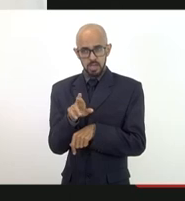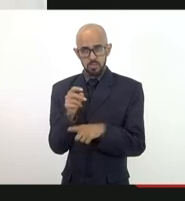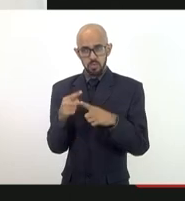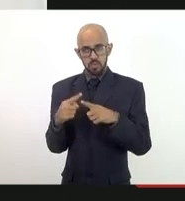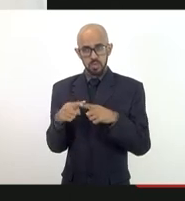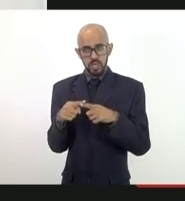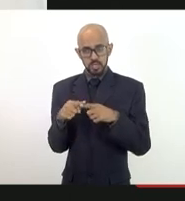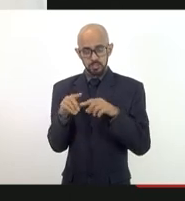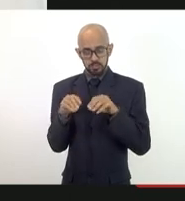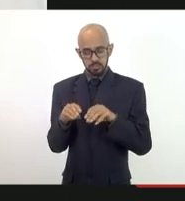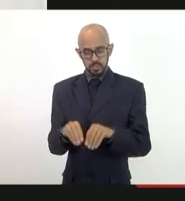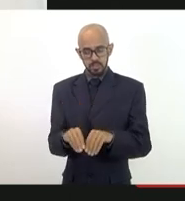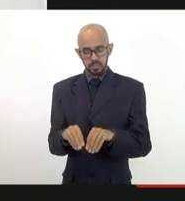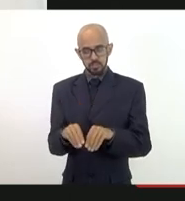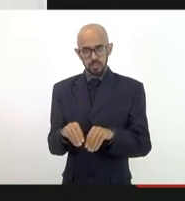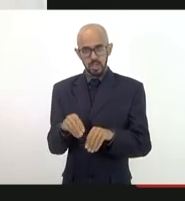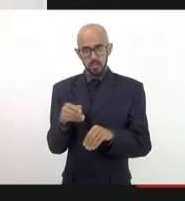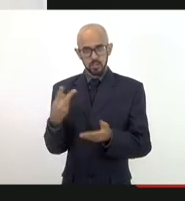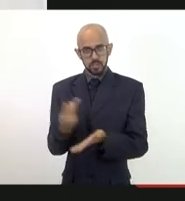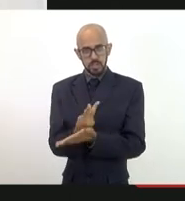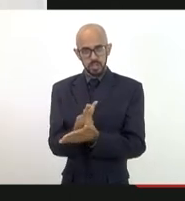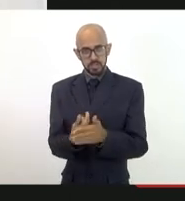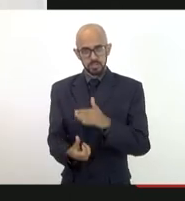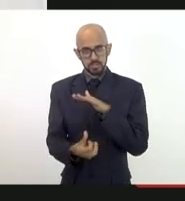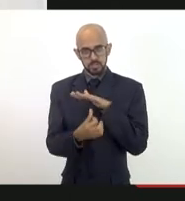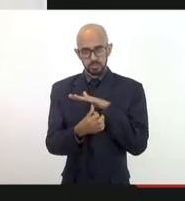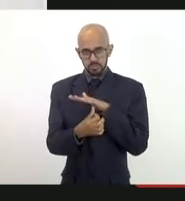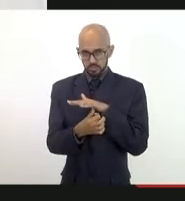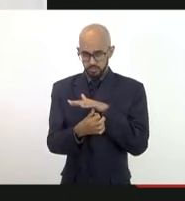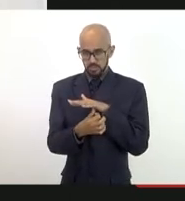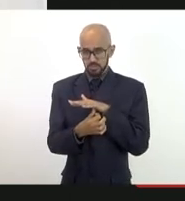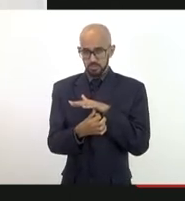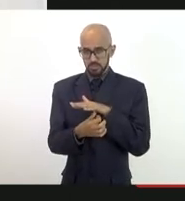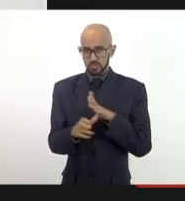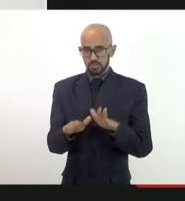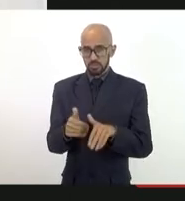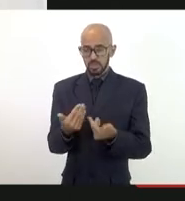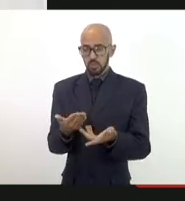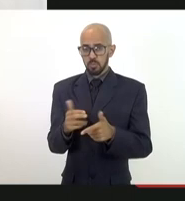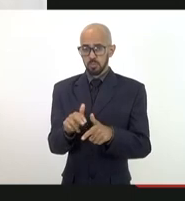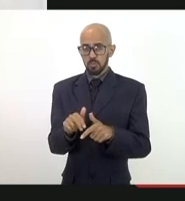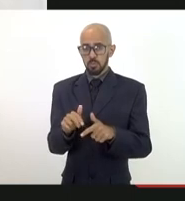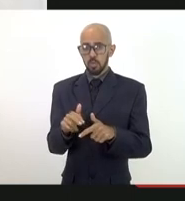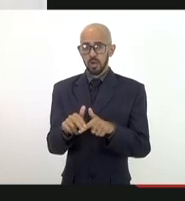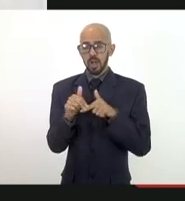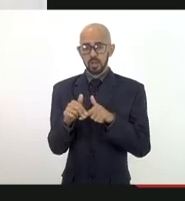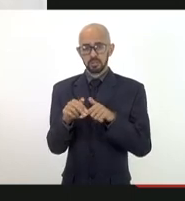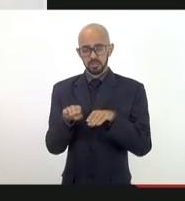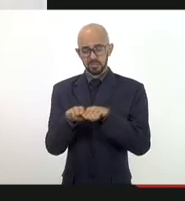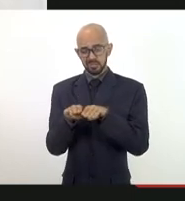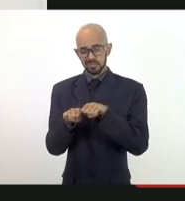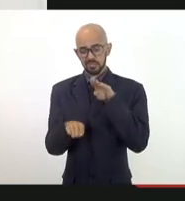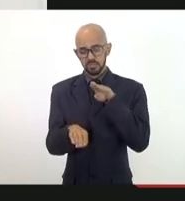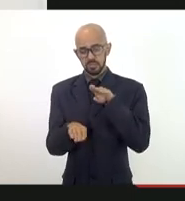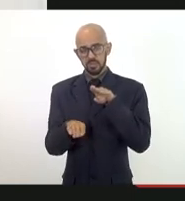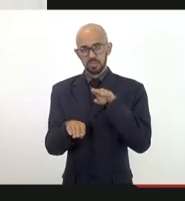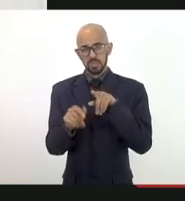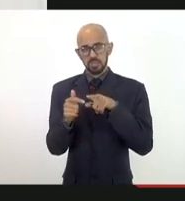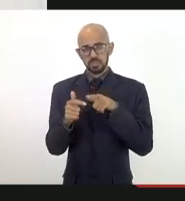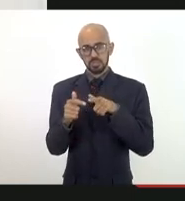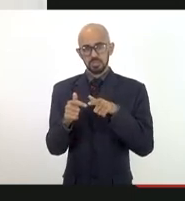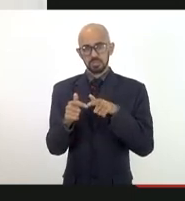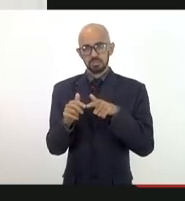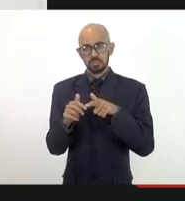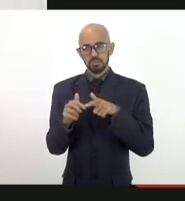parece que ocorre na rede primária. Então, assim, como tem muitas desigualdades nos territórios, justamente por questões sociais, como apontou